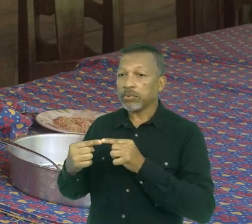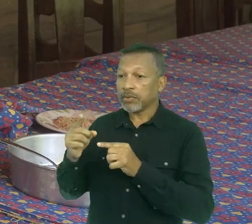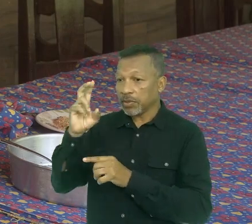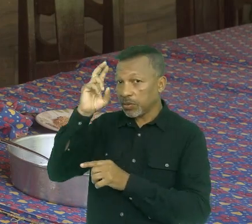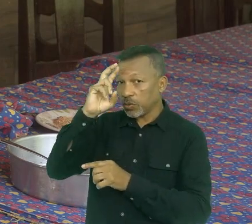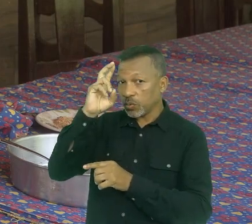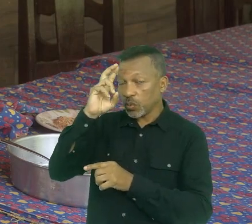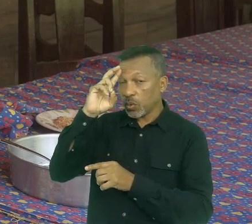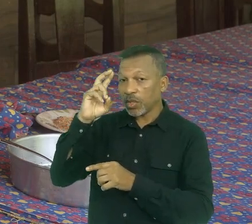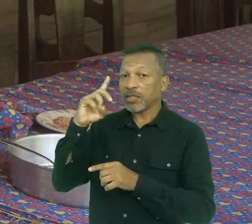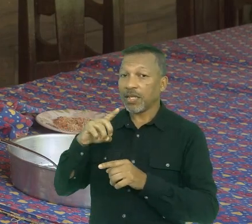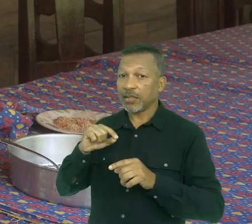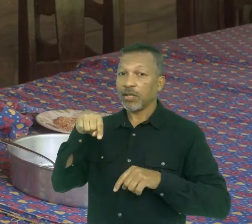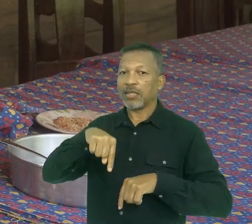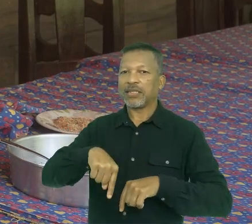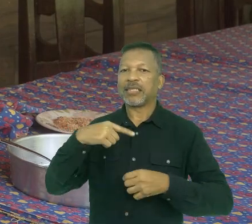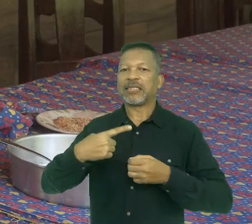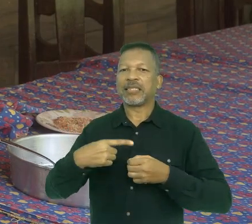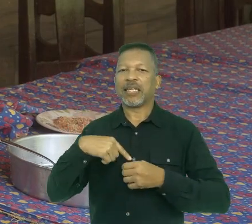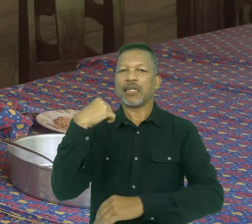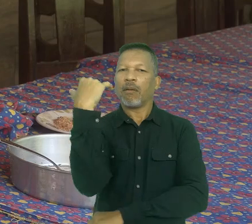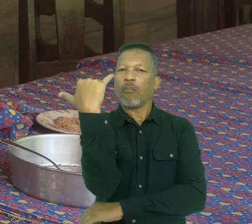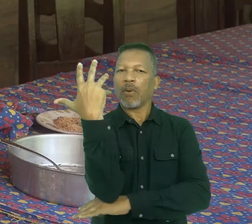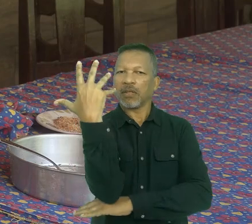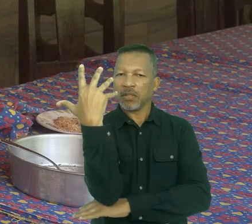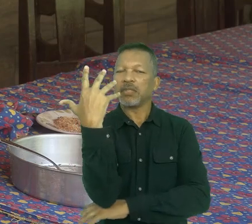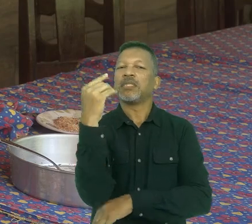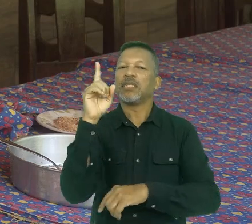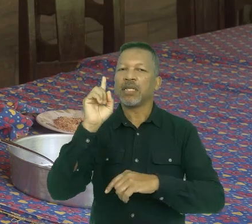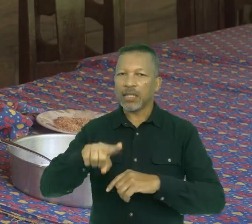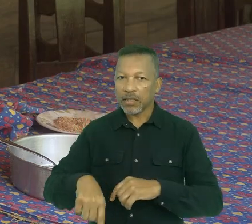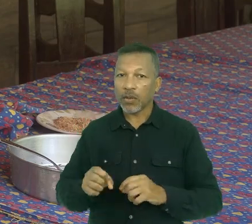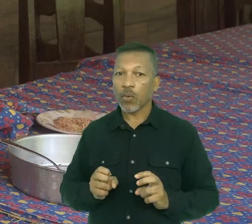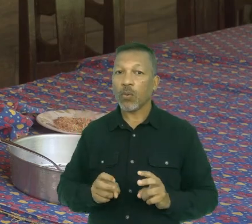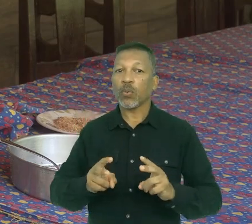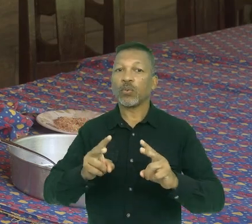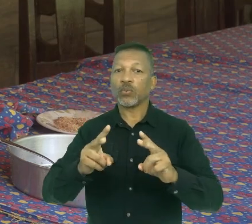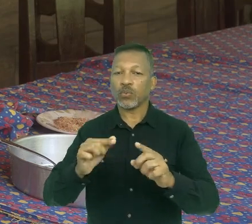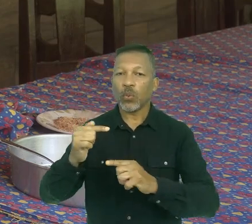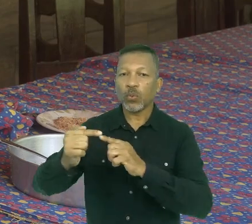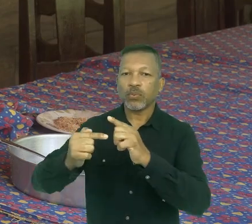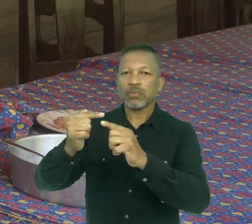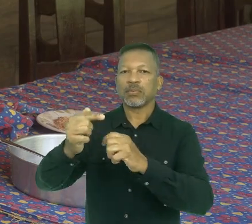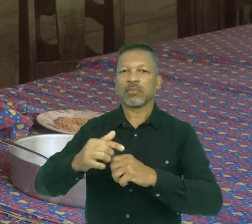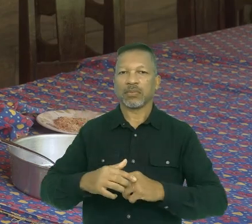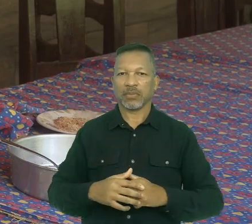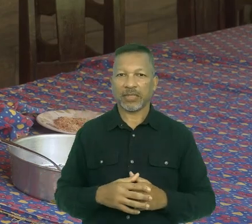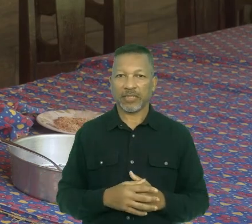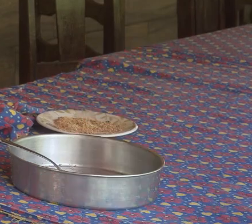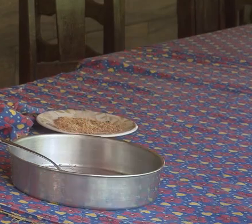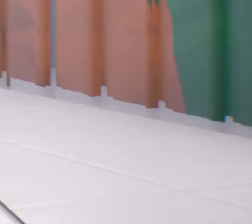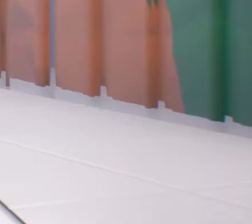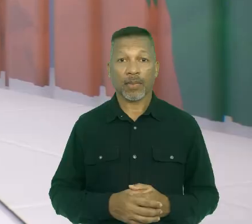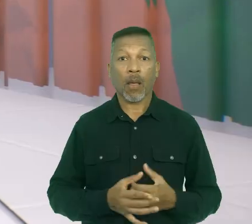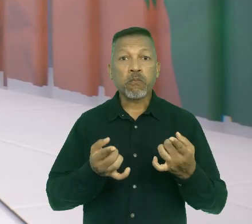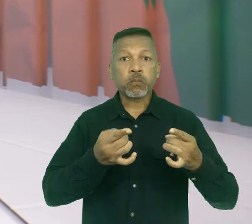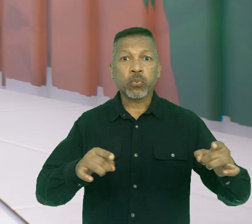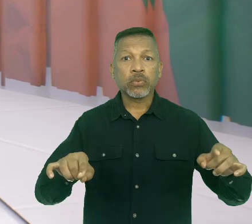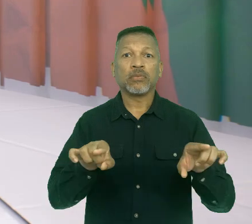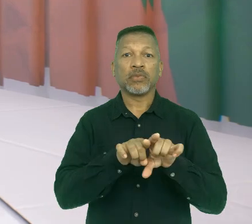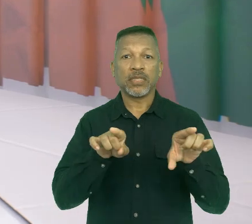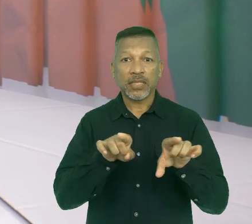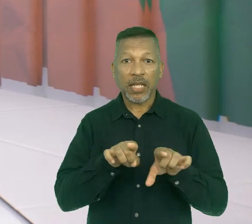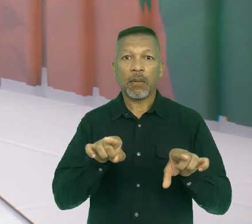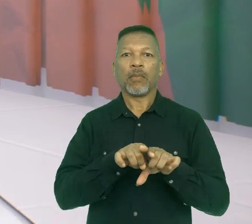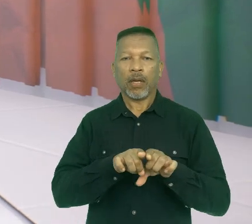né, que faz parte da história da nossa cidade de Ipatinga e que segue tradições. A